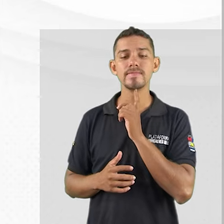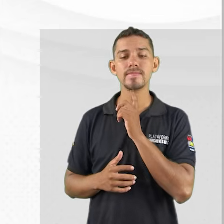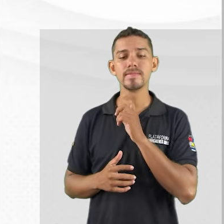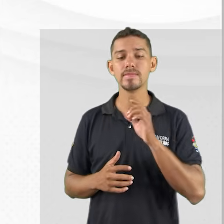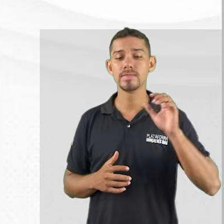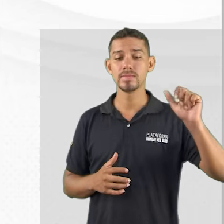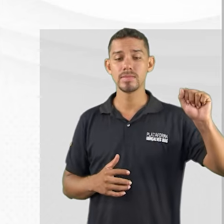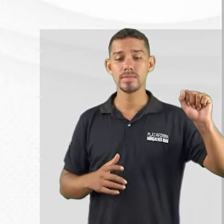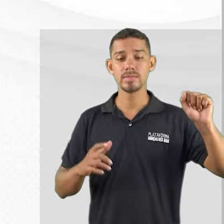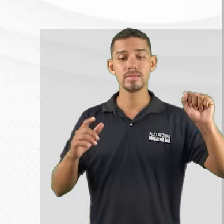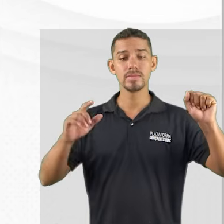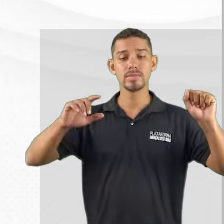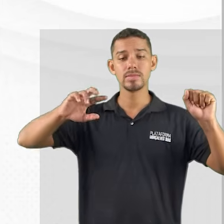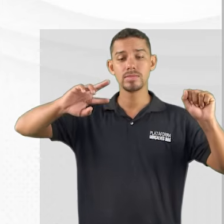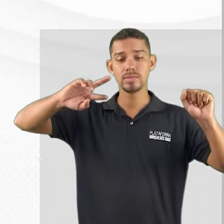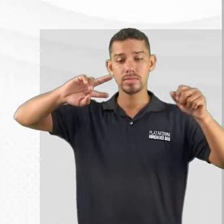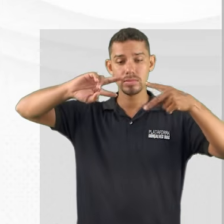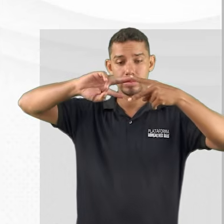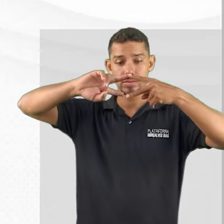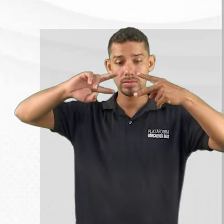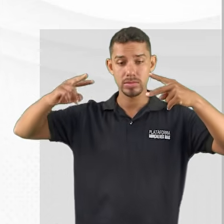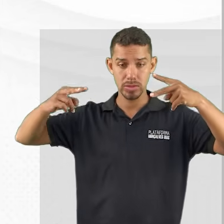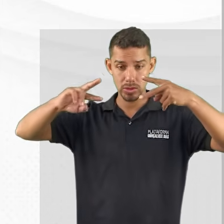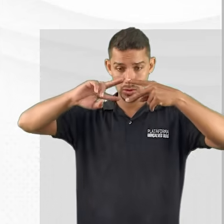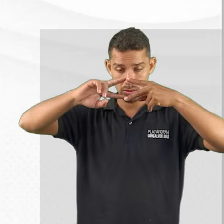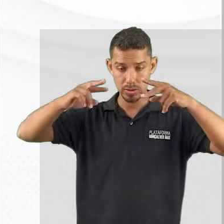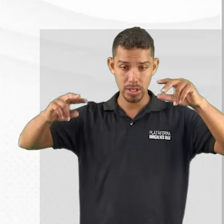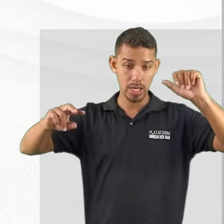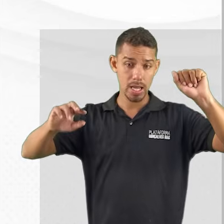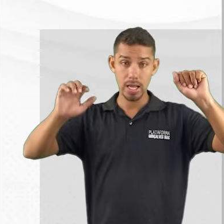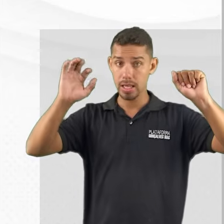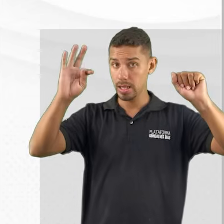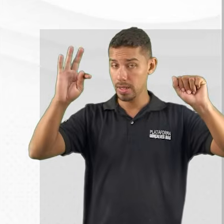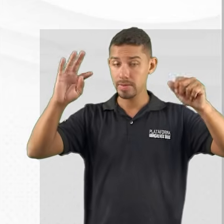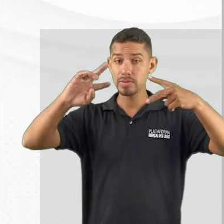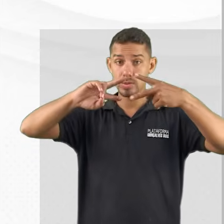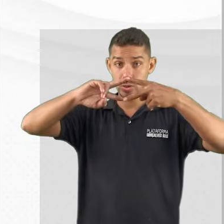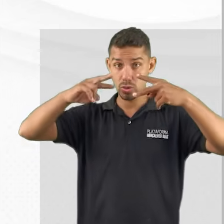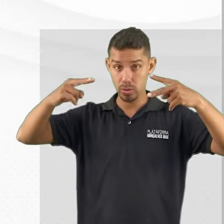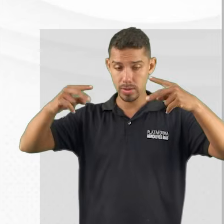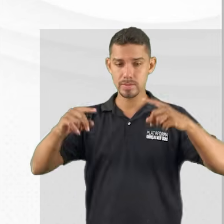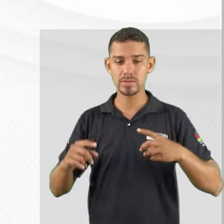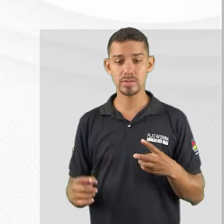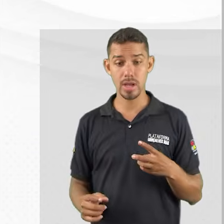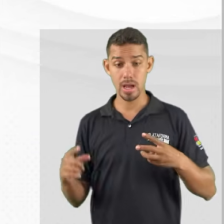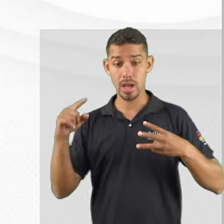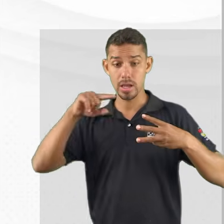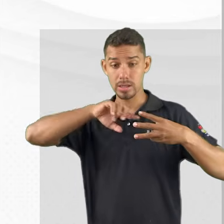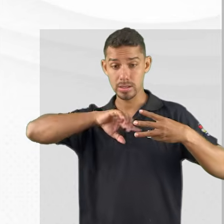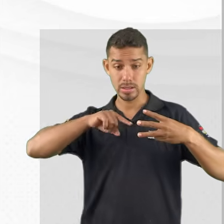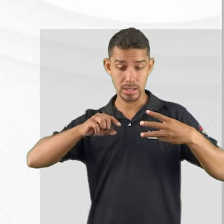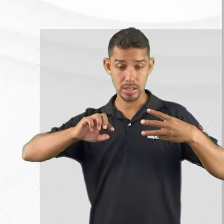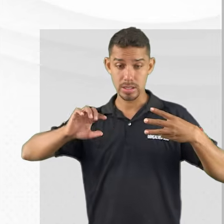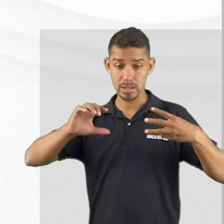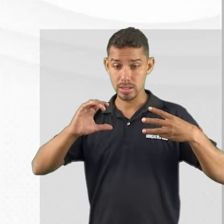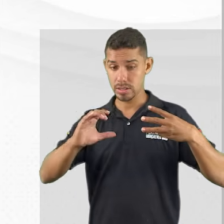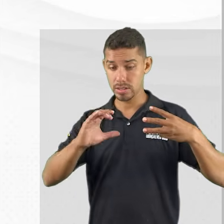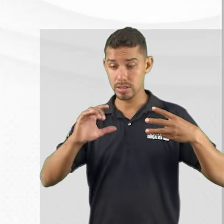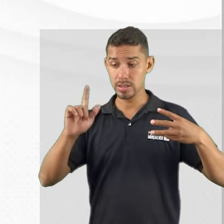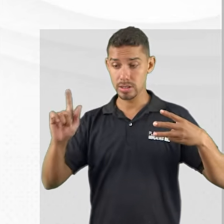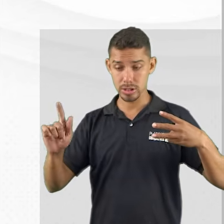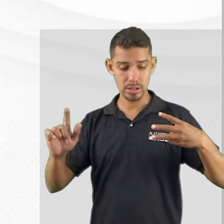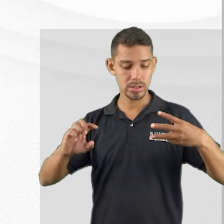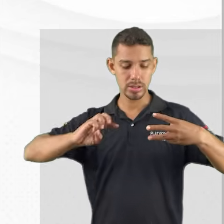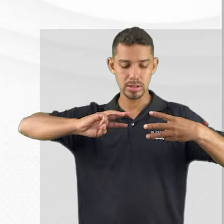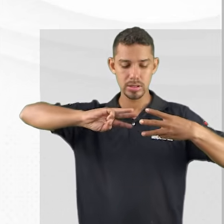por duas pontes, é uma ligação dupla, tá? E já as pontes de hidrogênios formadas pela citosina e